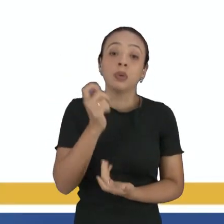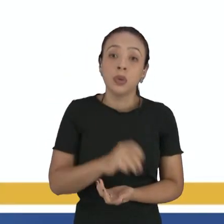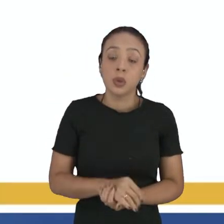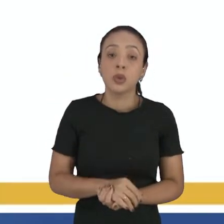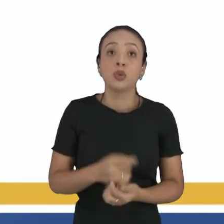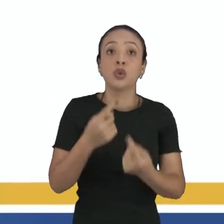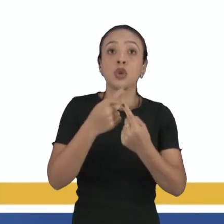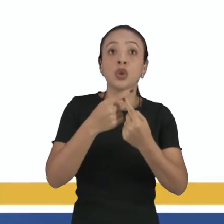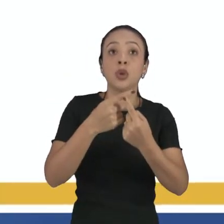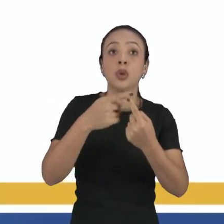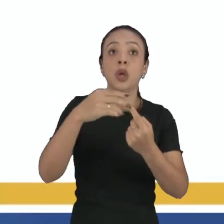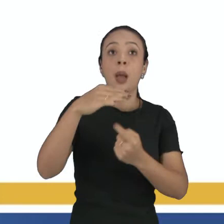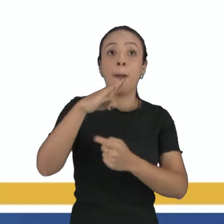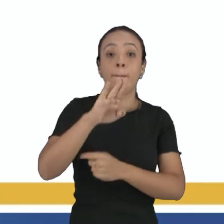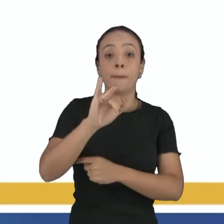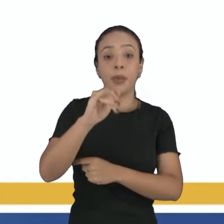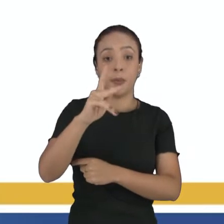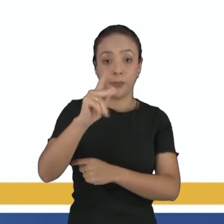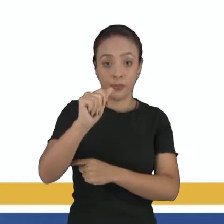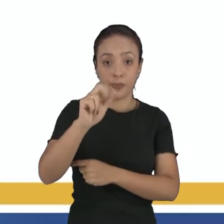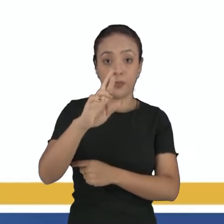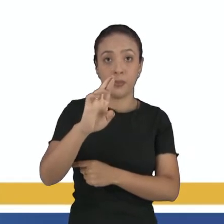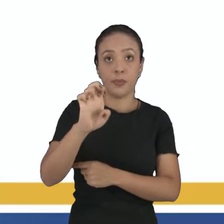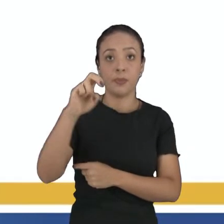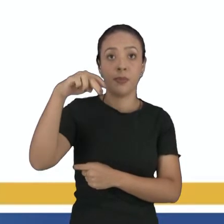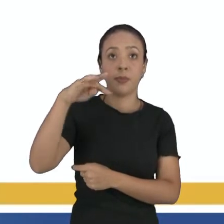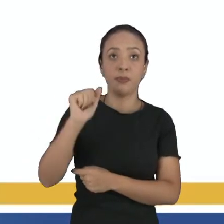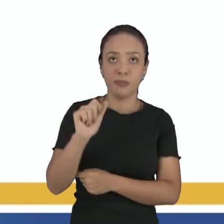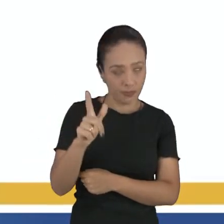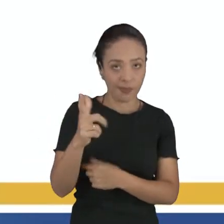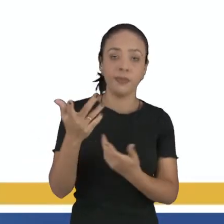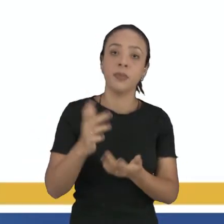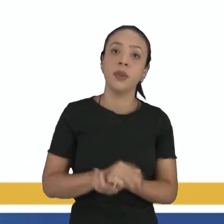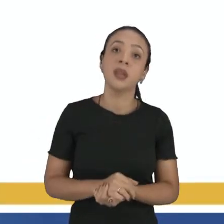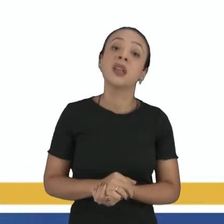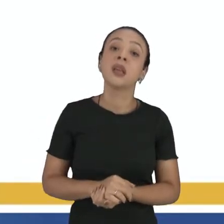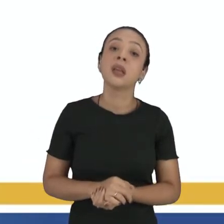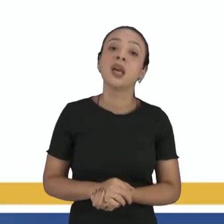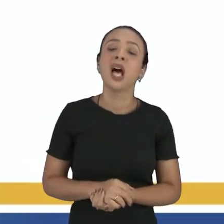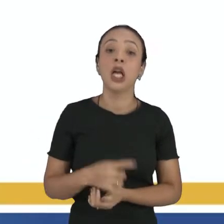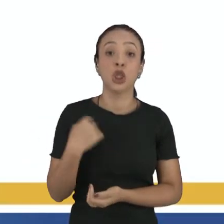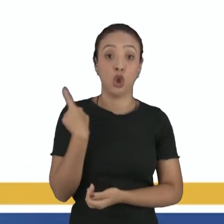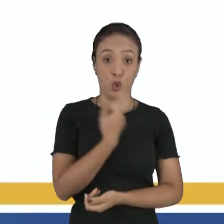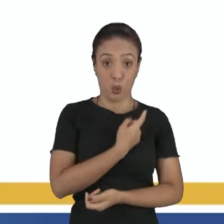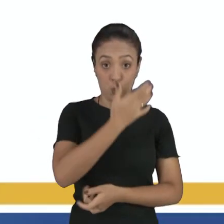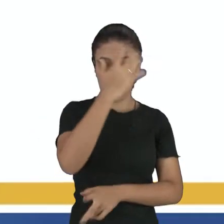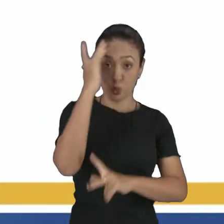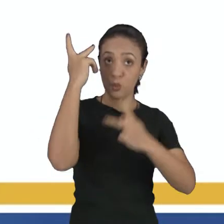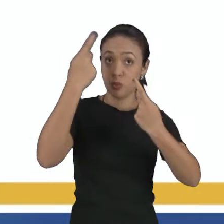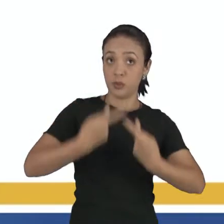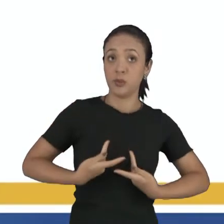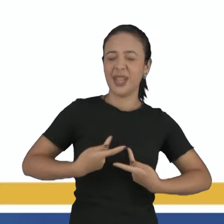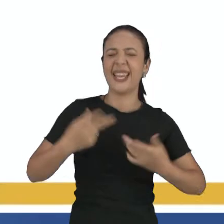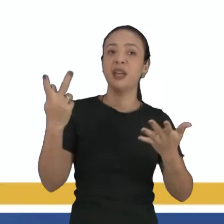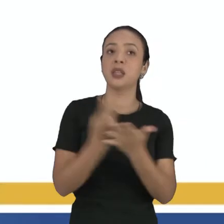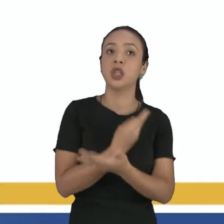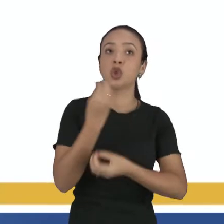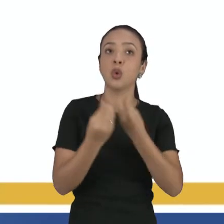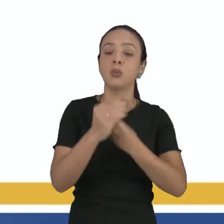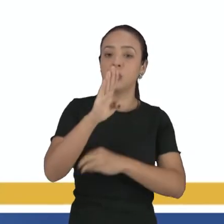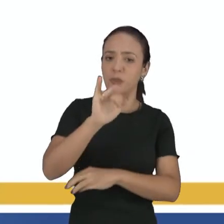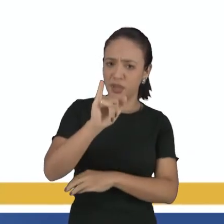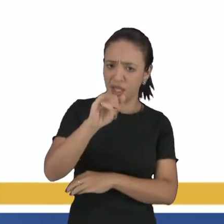tipo biparental, mas também há o hermafroditismo. Então, na nossa espécie, a espécie humana, nós fazemos reprodução